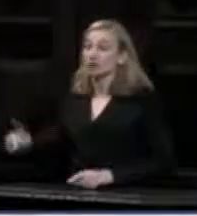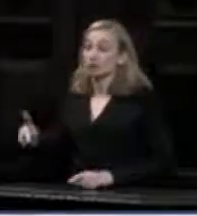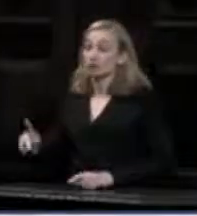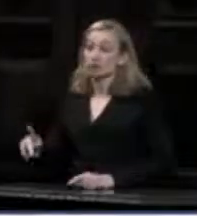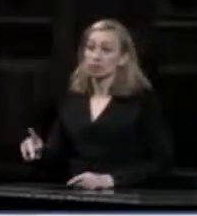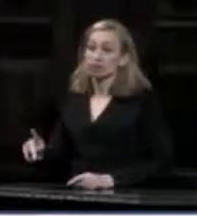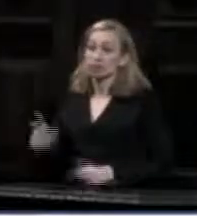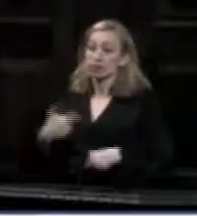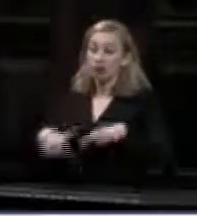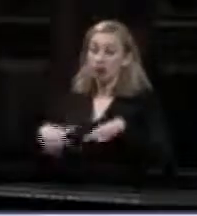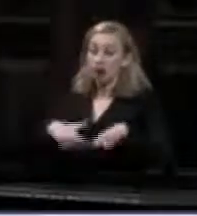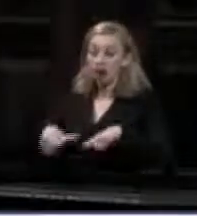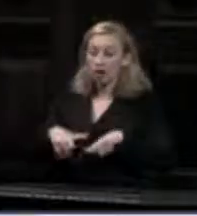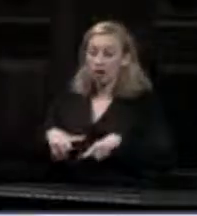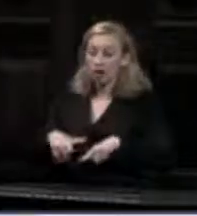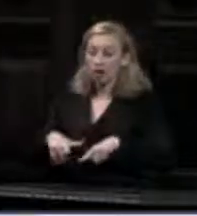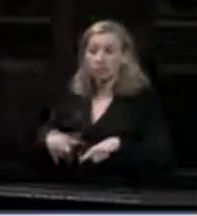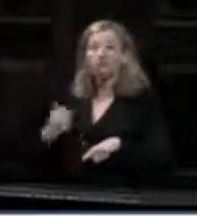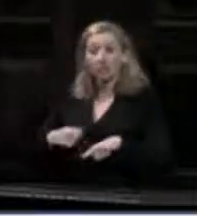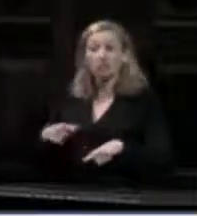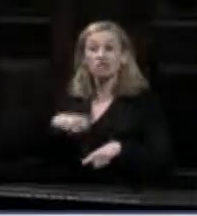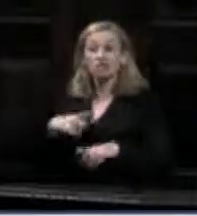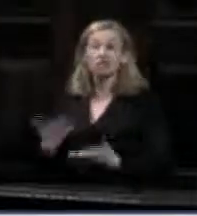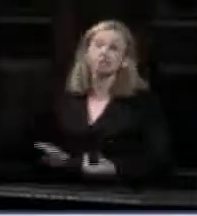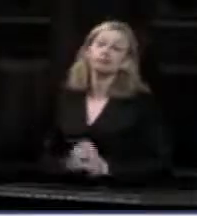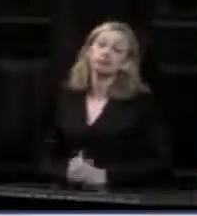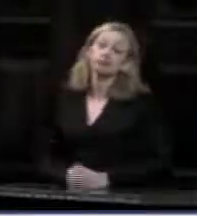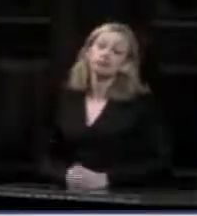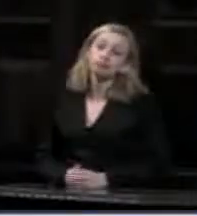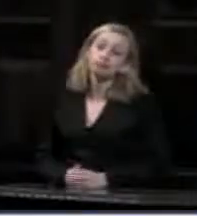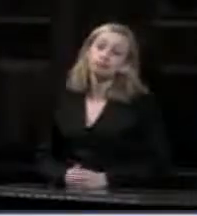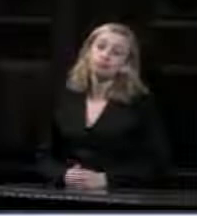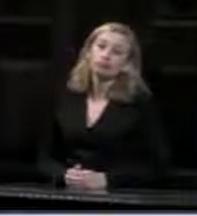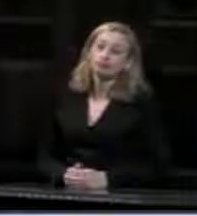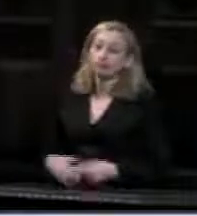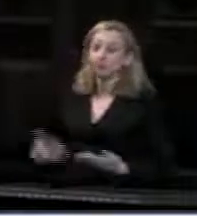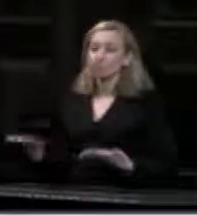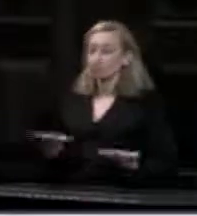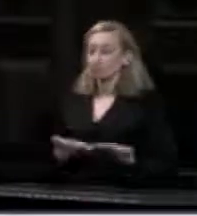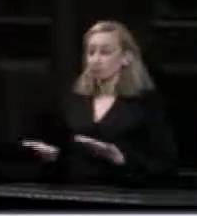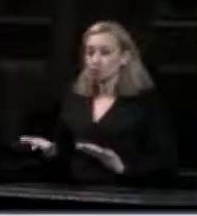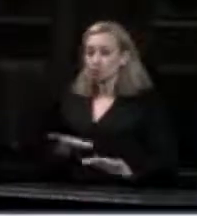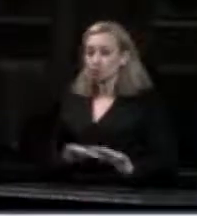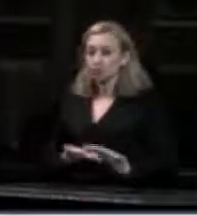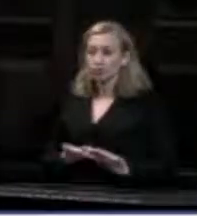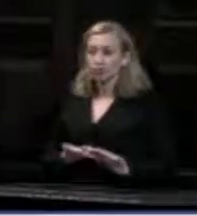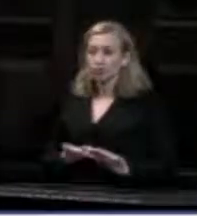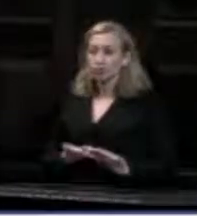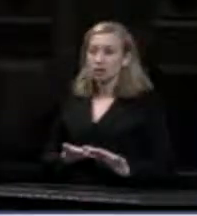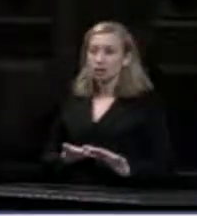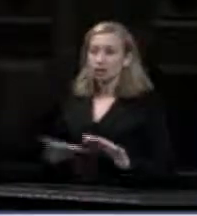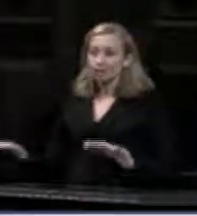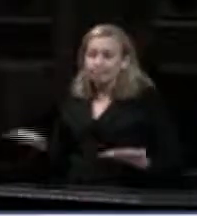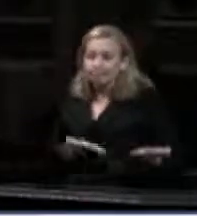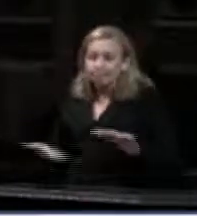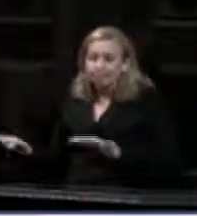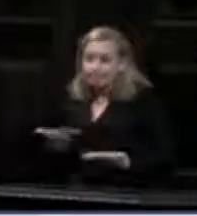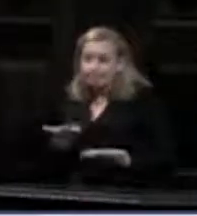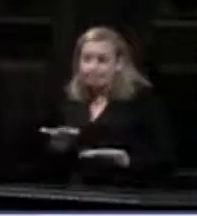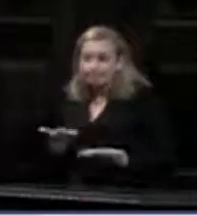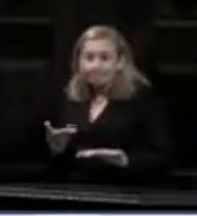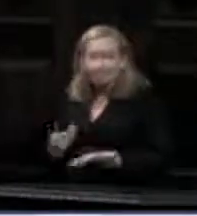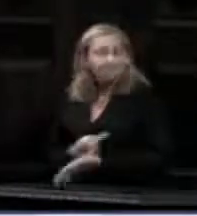em plenitude essa transição não acontecerá